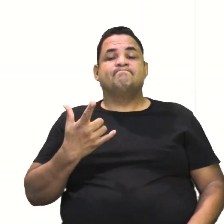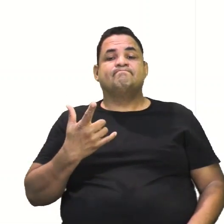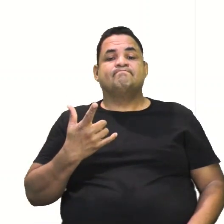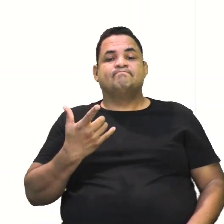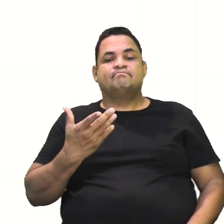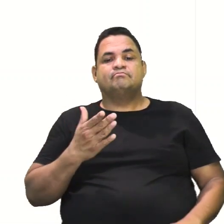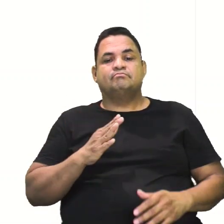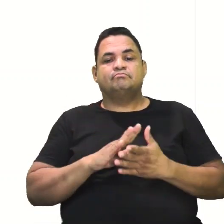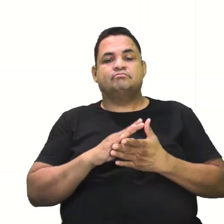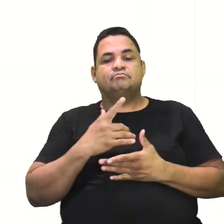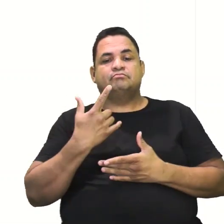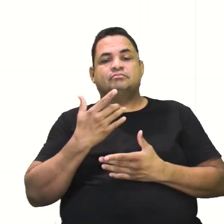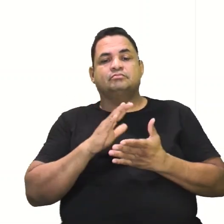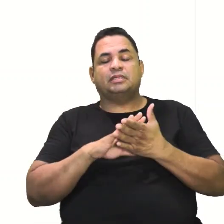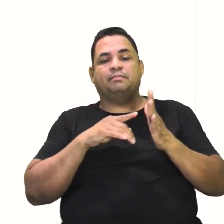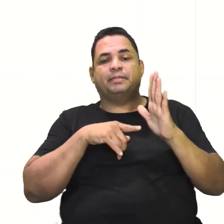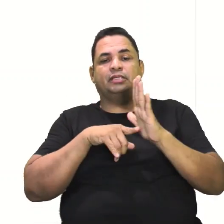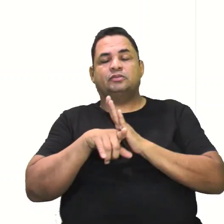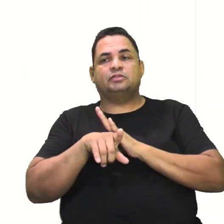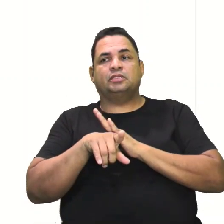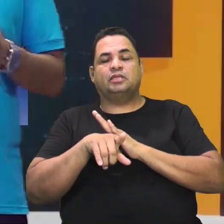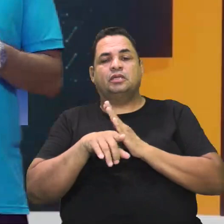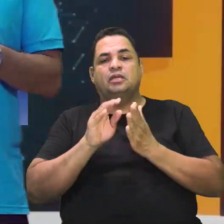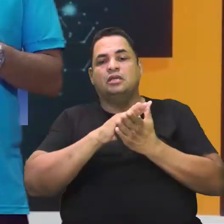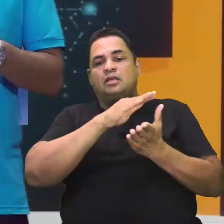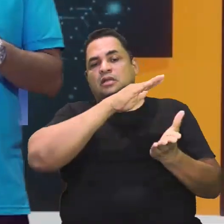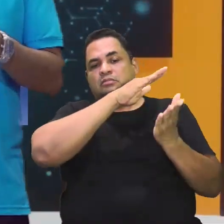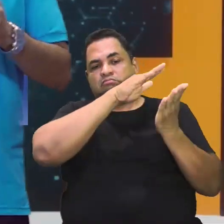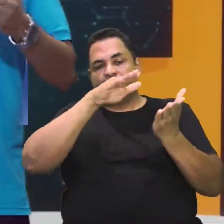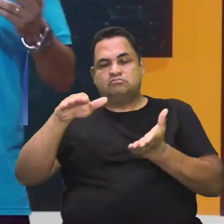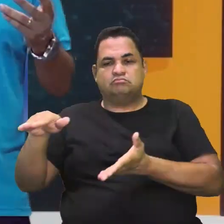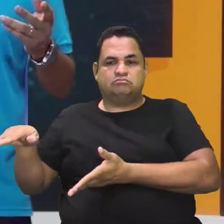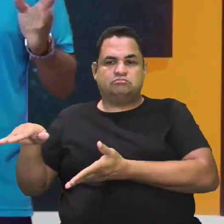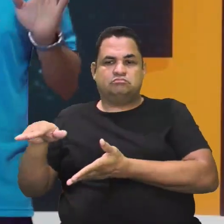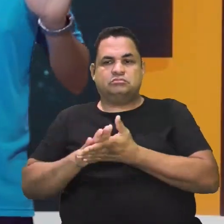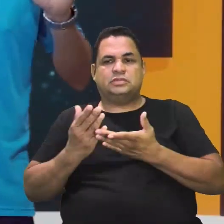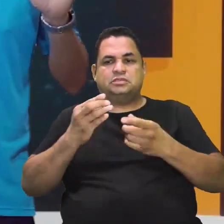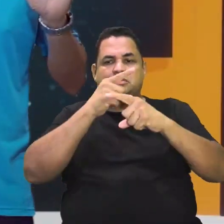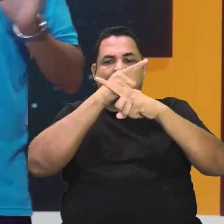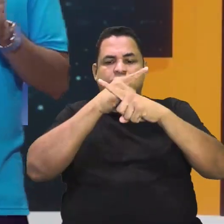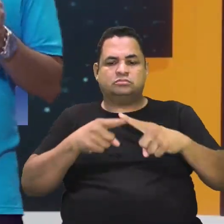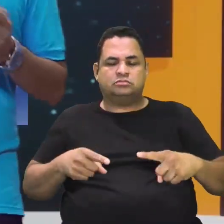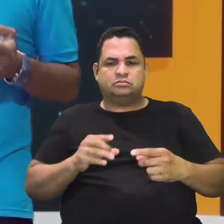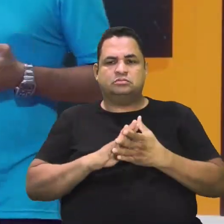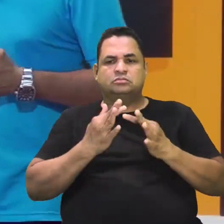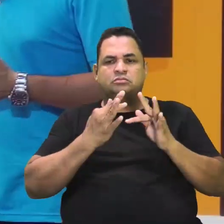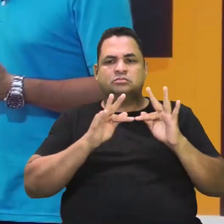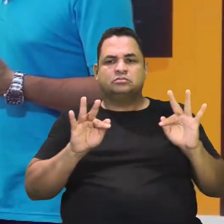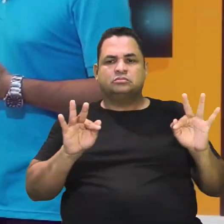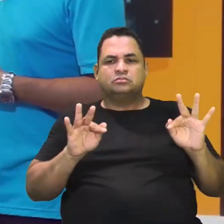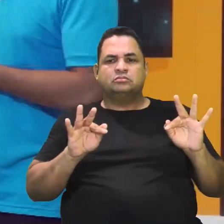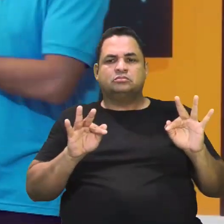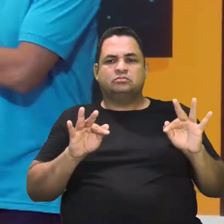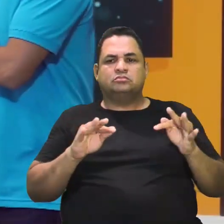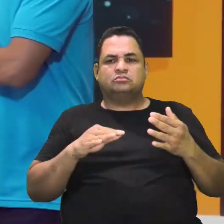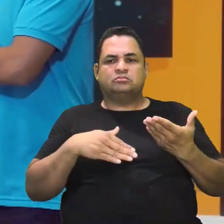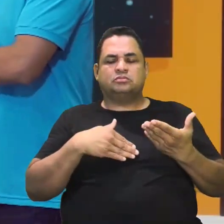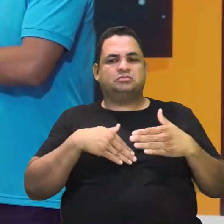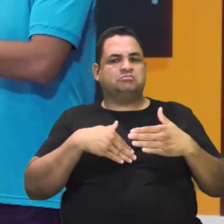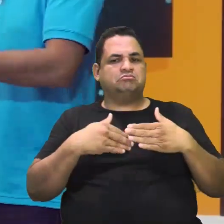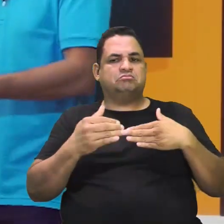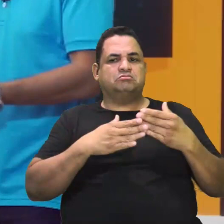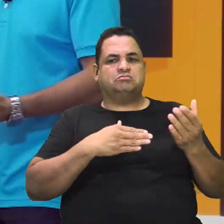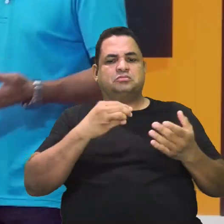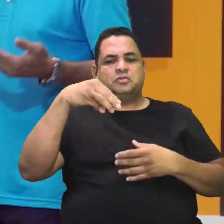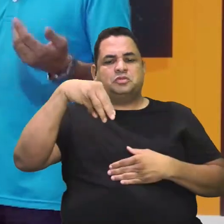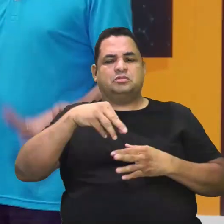acaso, ele não quisesse a reta paralela, se ele quisesse uma reta que fosse concorrente, era muito simples. Era só eu pegar um qualquer m